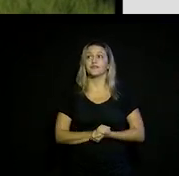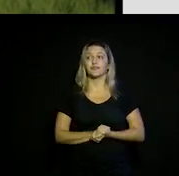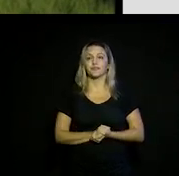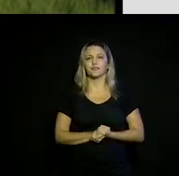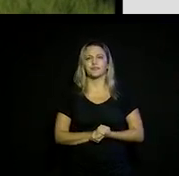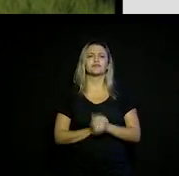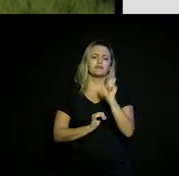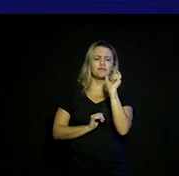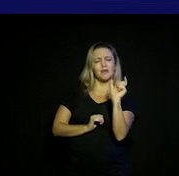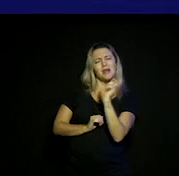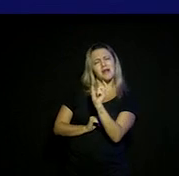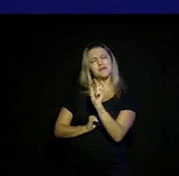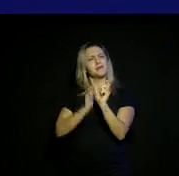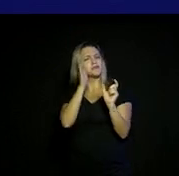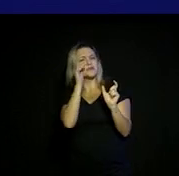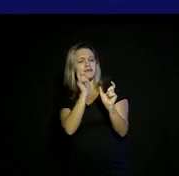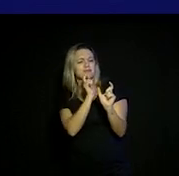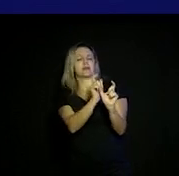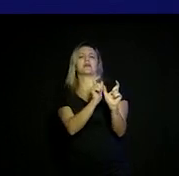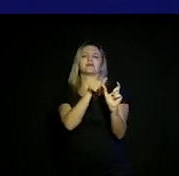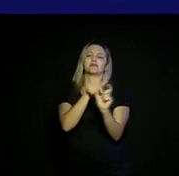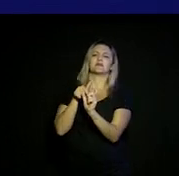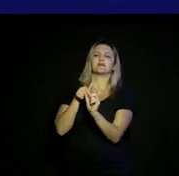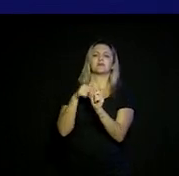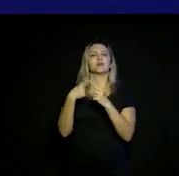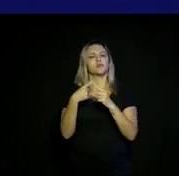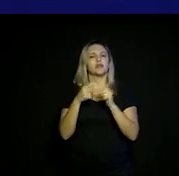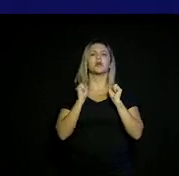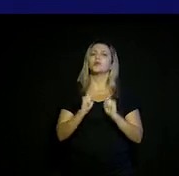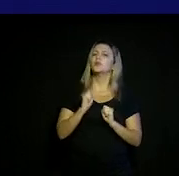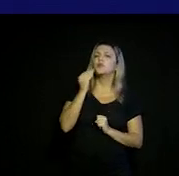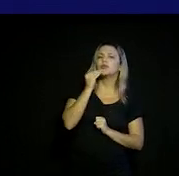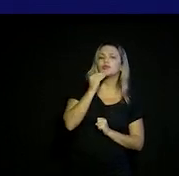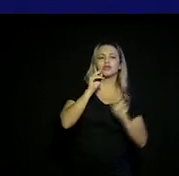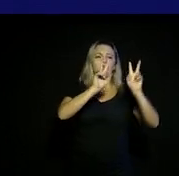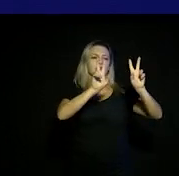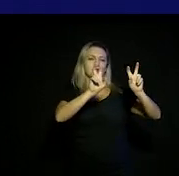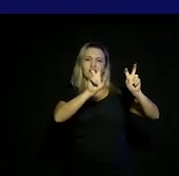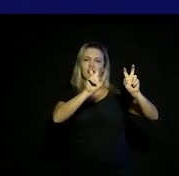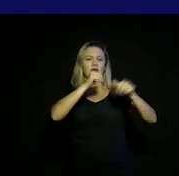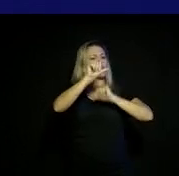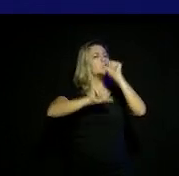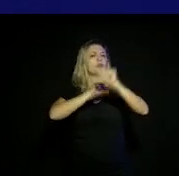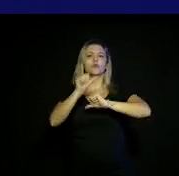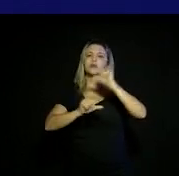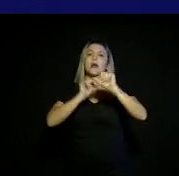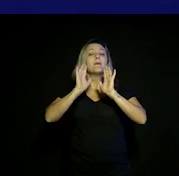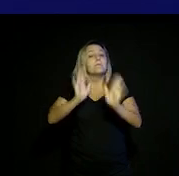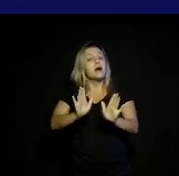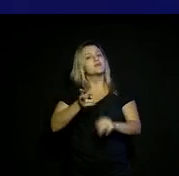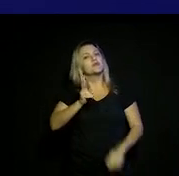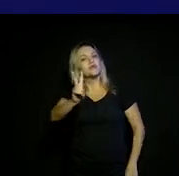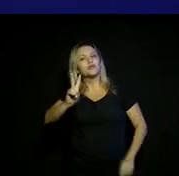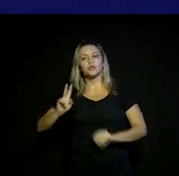As palavras são curiosas, né? É interessante, porque eu poderia trocar esse título e continuar falando